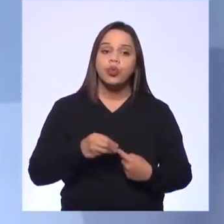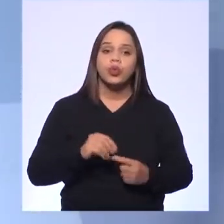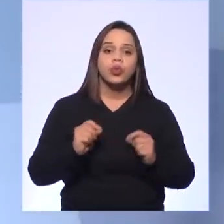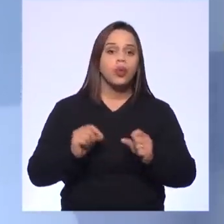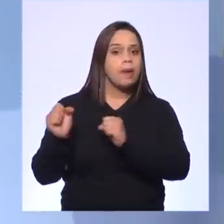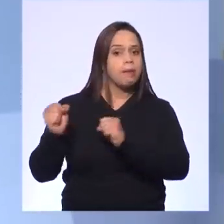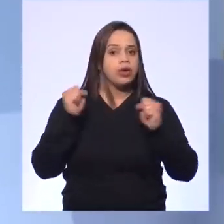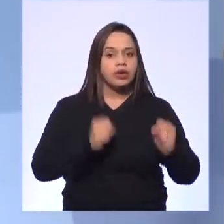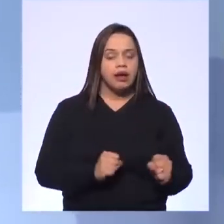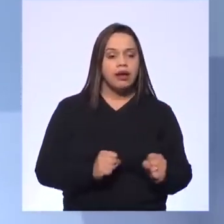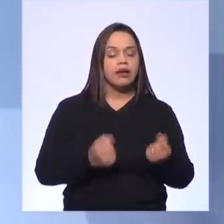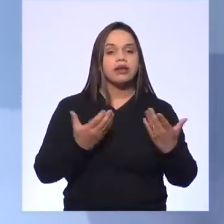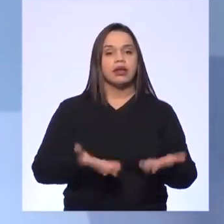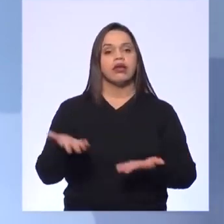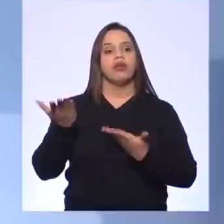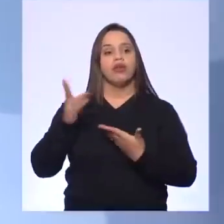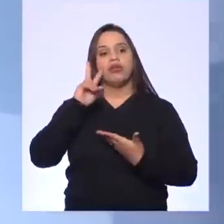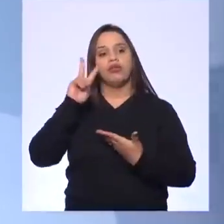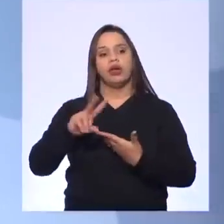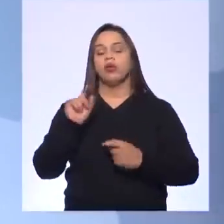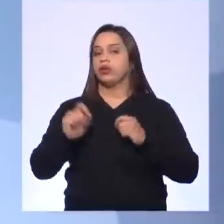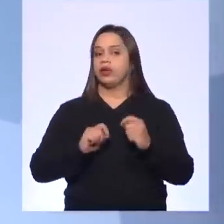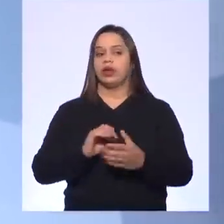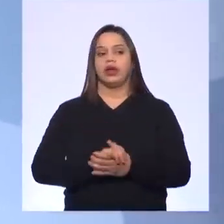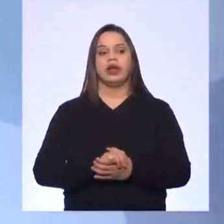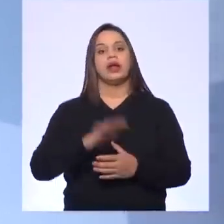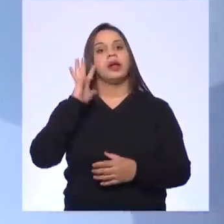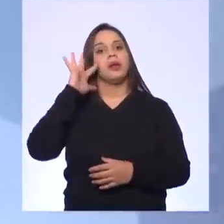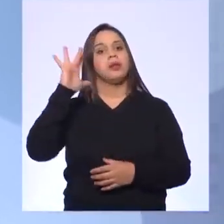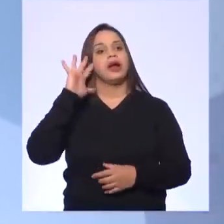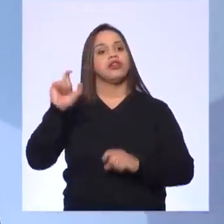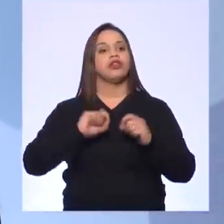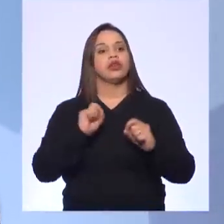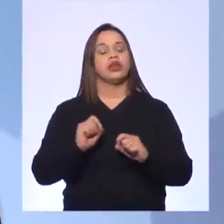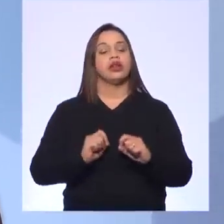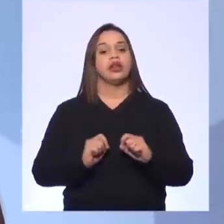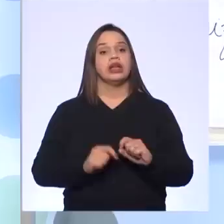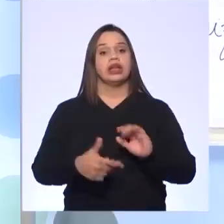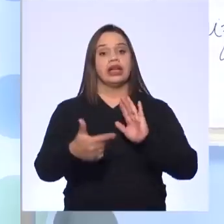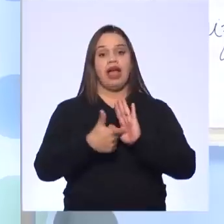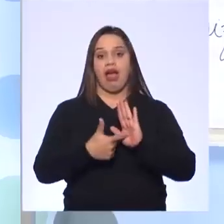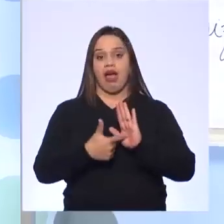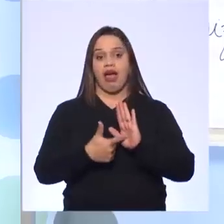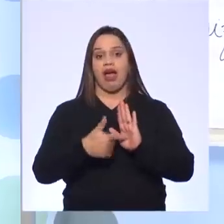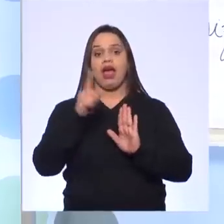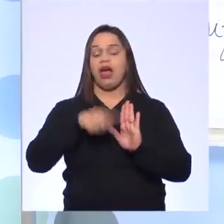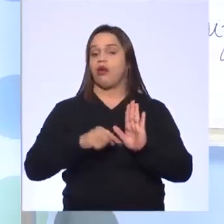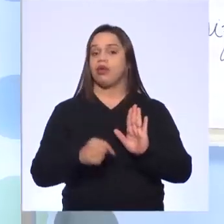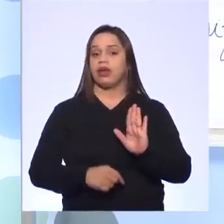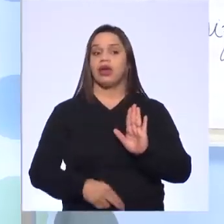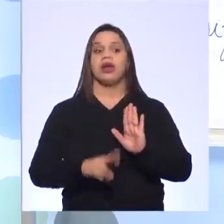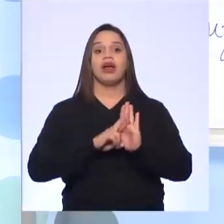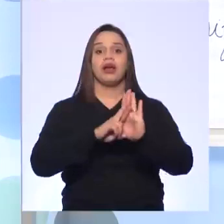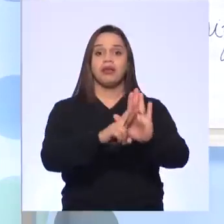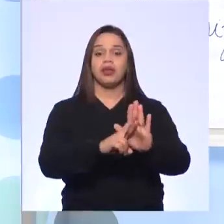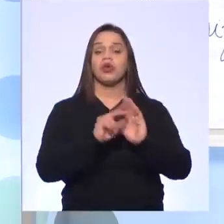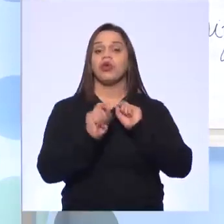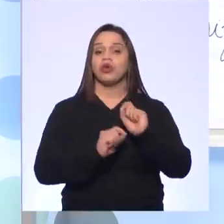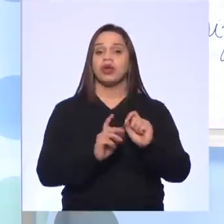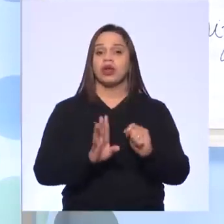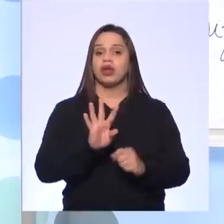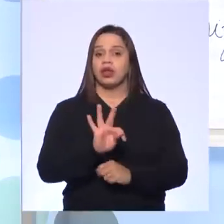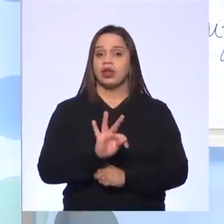único poder aqui, ó. Então vocês imaginem que essa figura aqui representa o